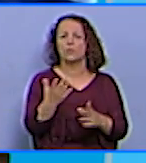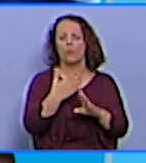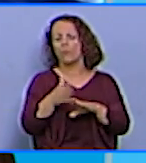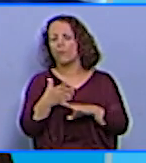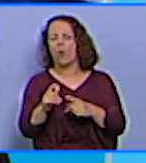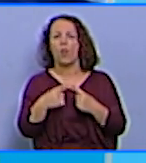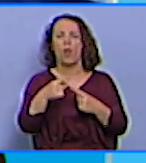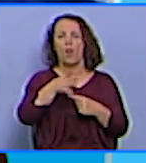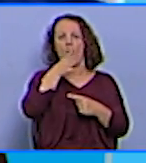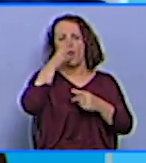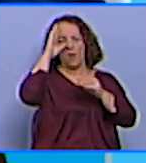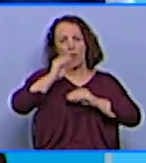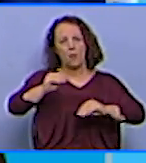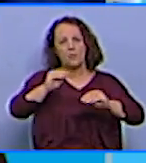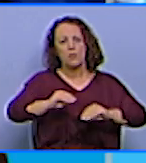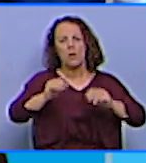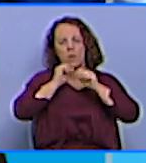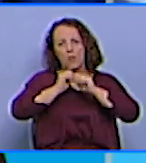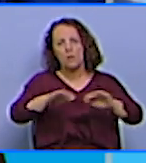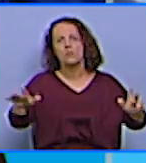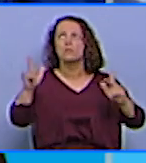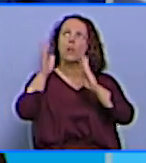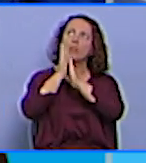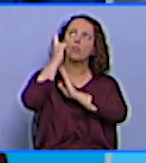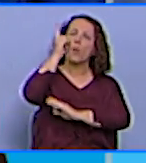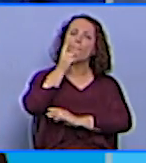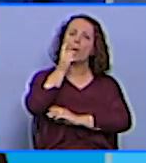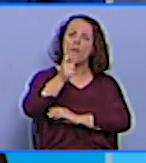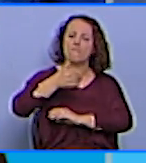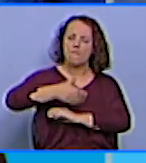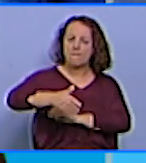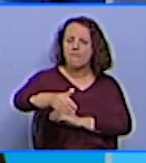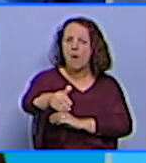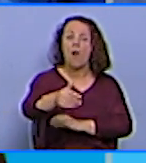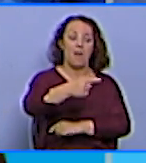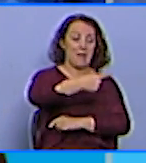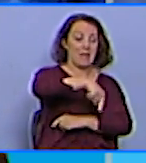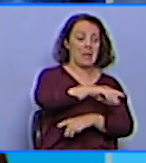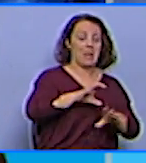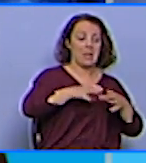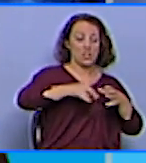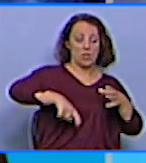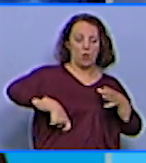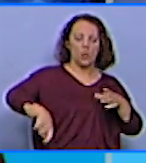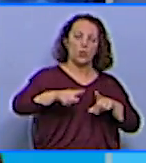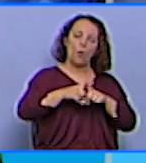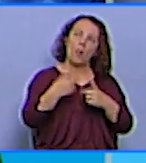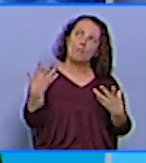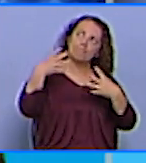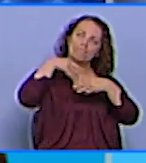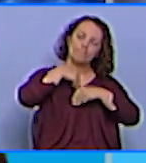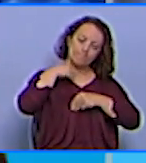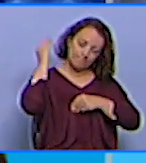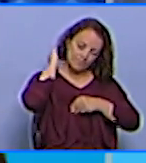anúncio da palavra de Deus. E aqui os acólitos refletem esta atitude de serviço no meio